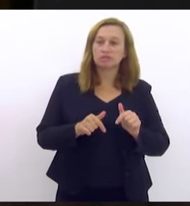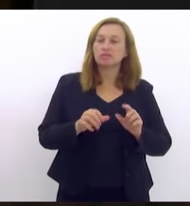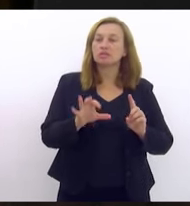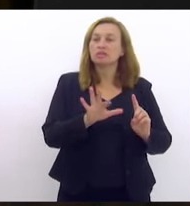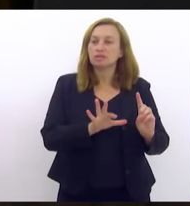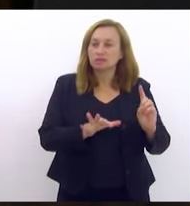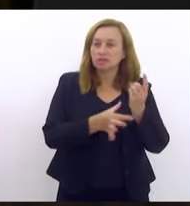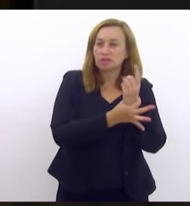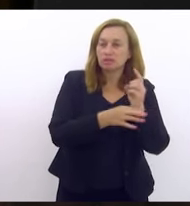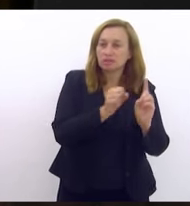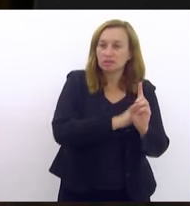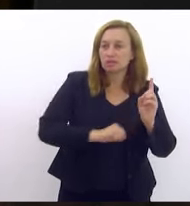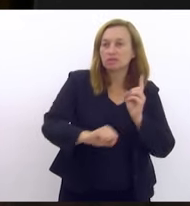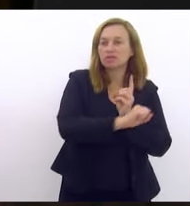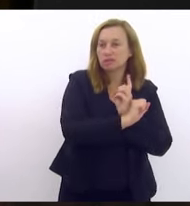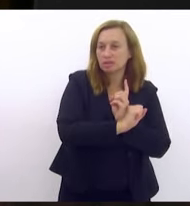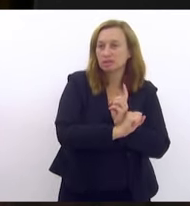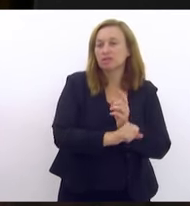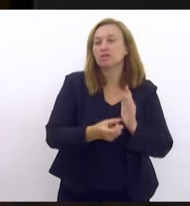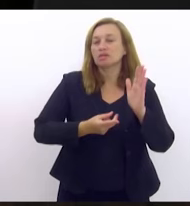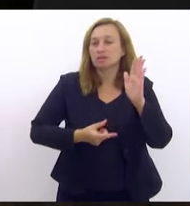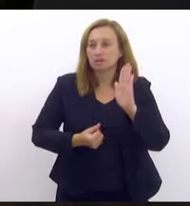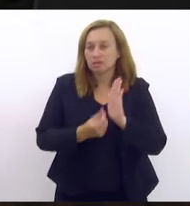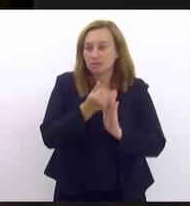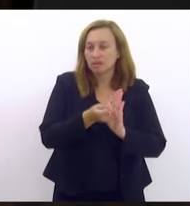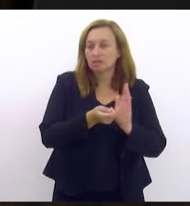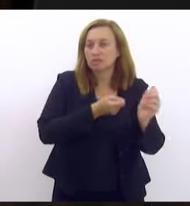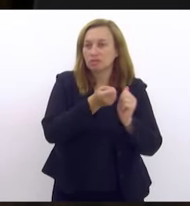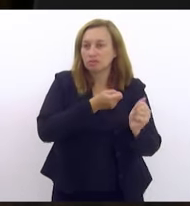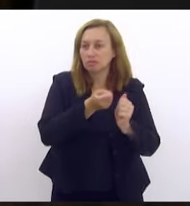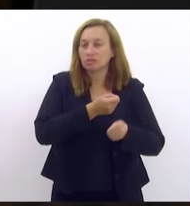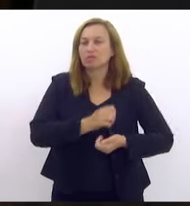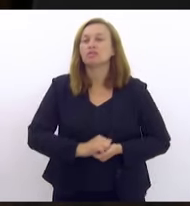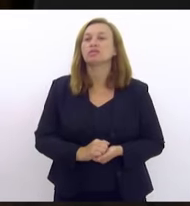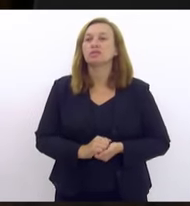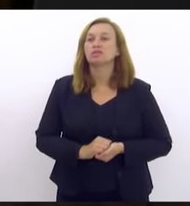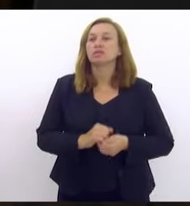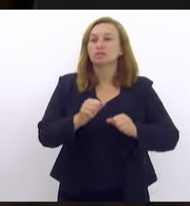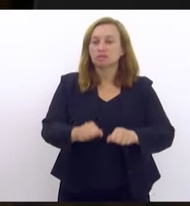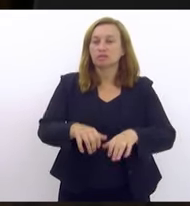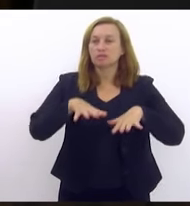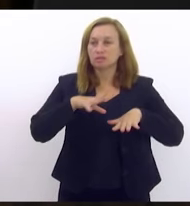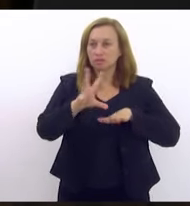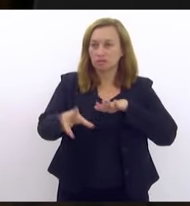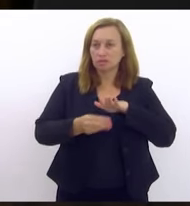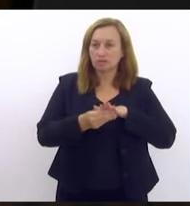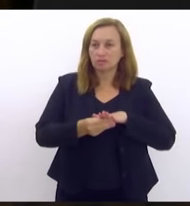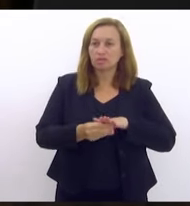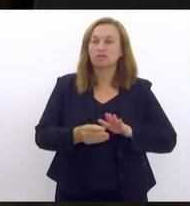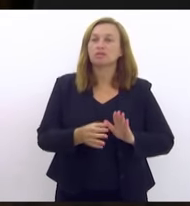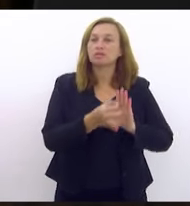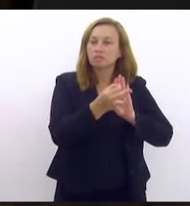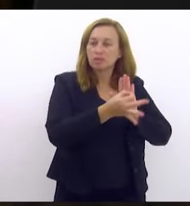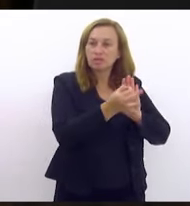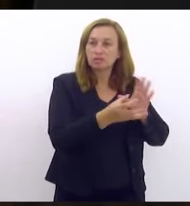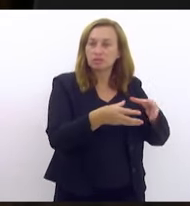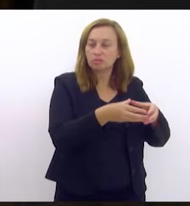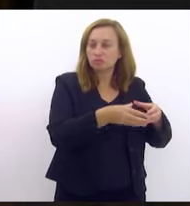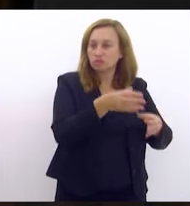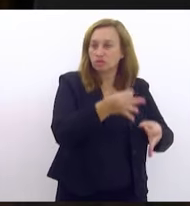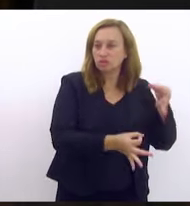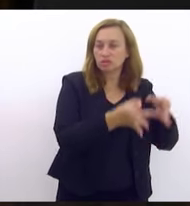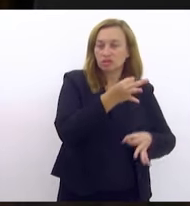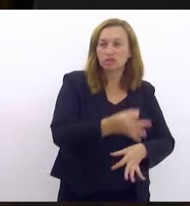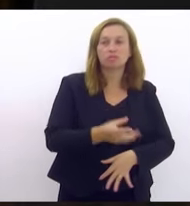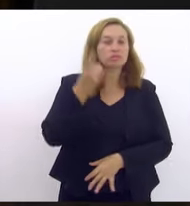Seguridade Social e de Orçamento, Finanças, Fiscalização Financeira e Controle, as emendas de plenário. Para emitir parecer pela Comissão de